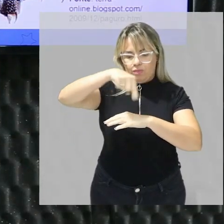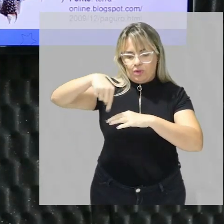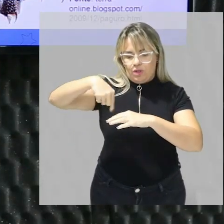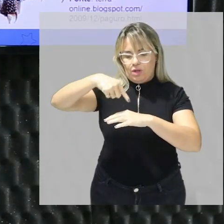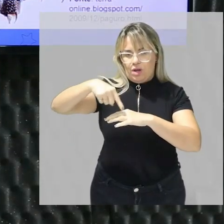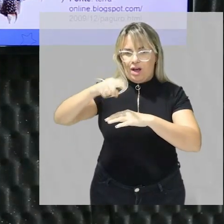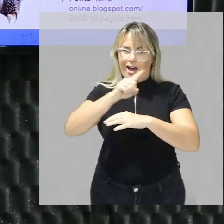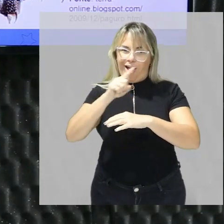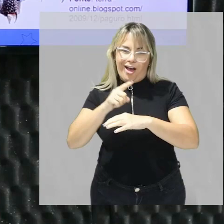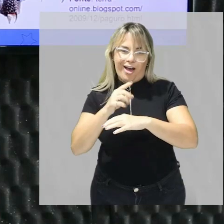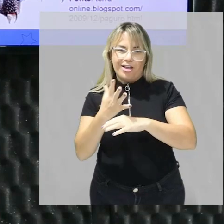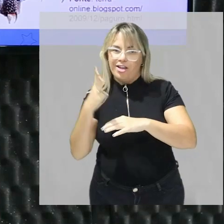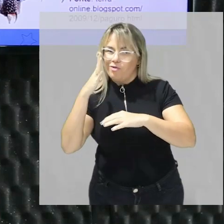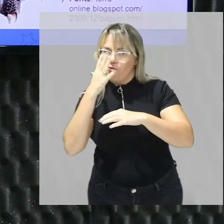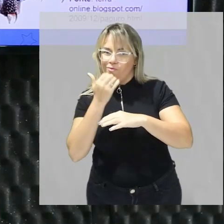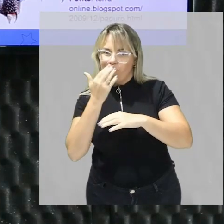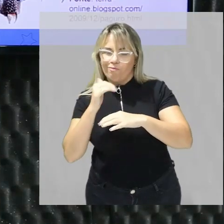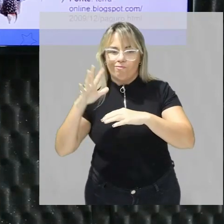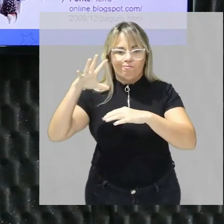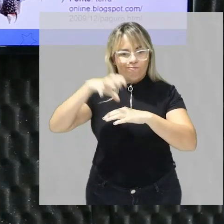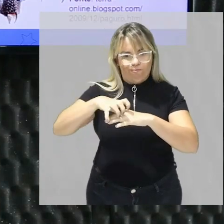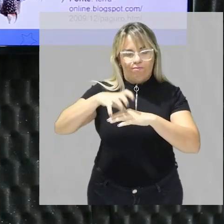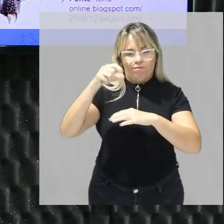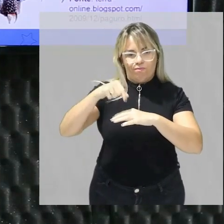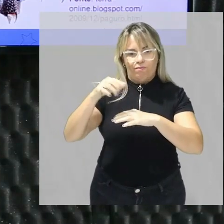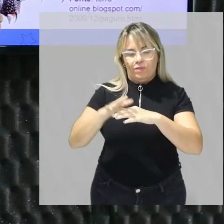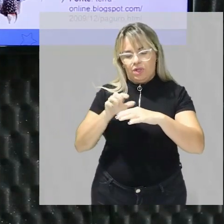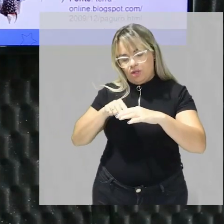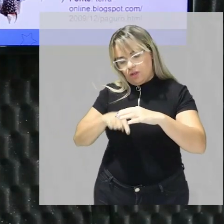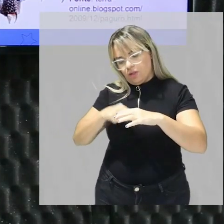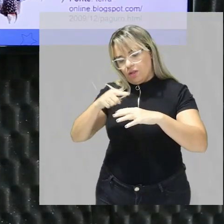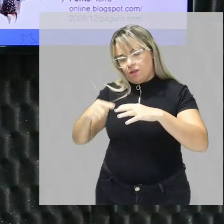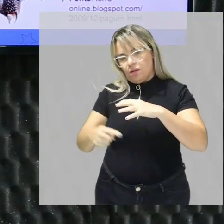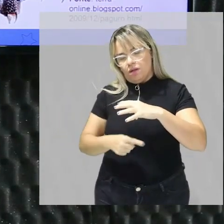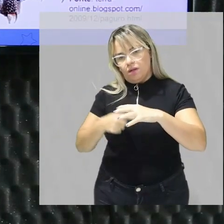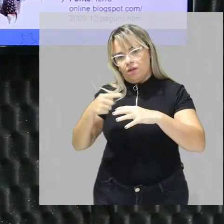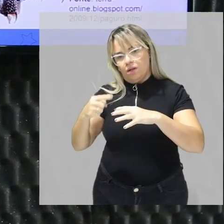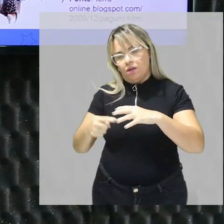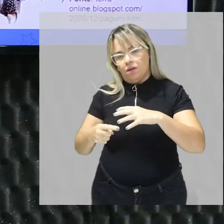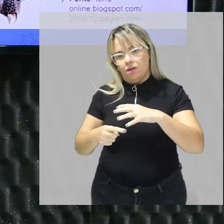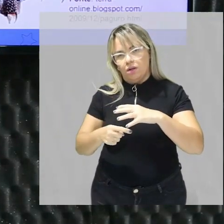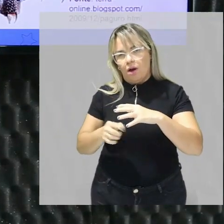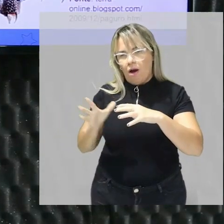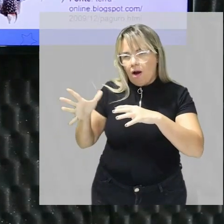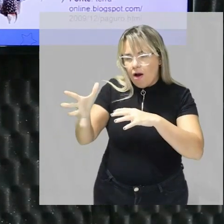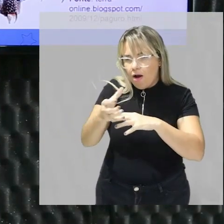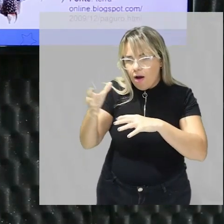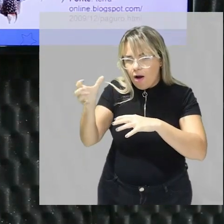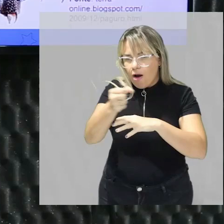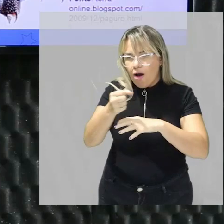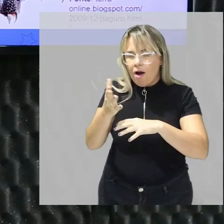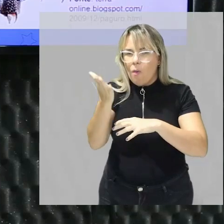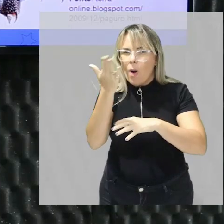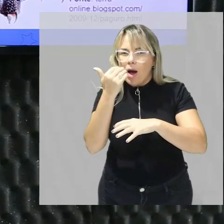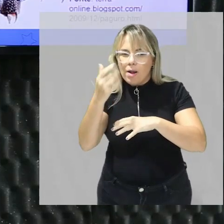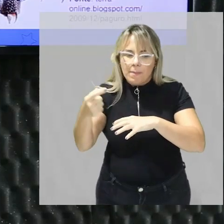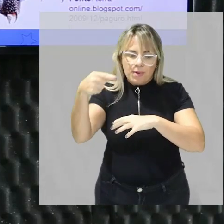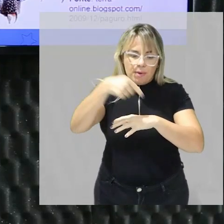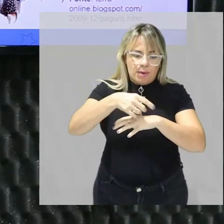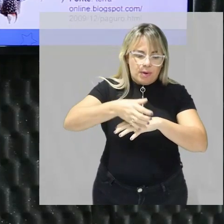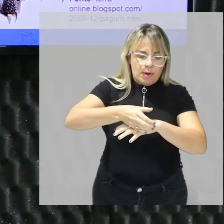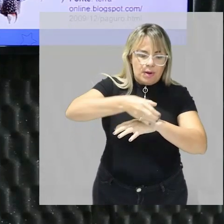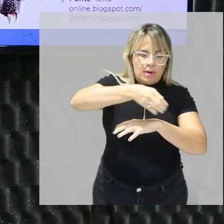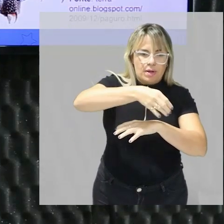predadores e, por outro lado, esse caranguejinho aqui, ele atrai alimento para